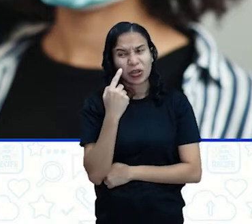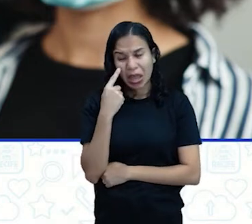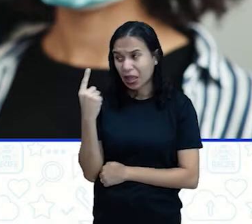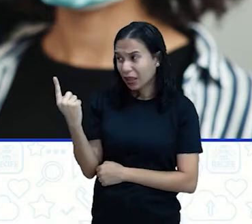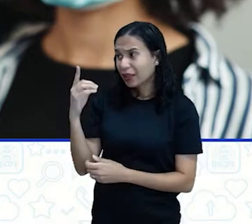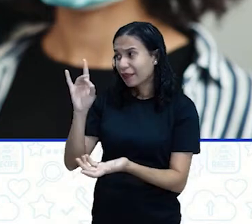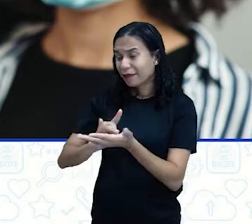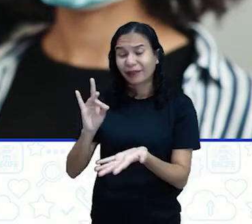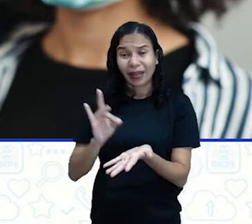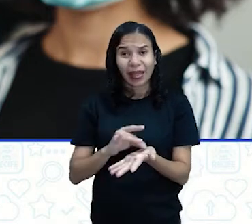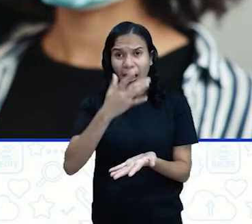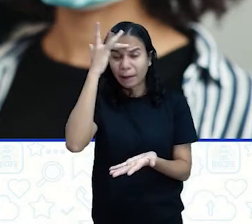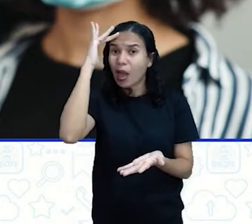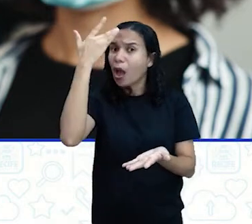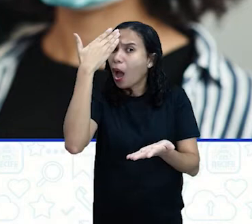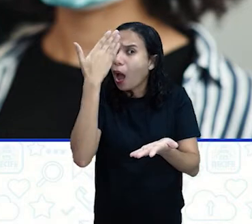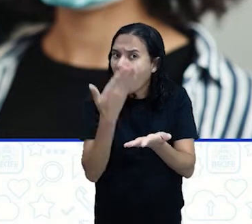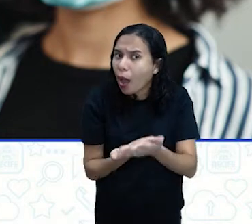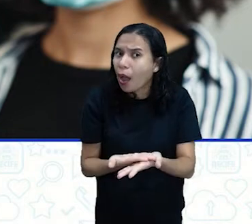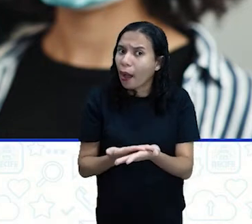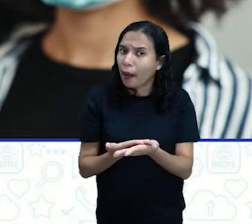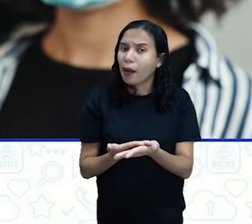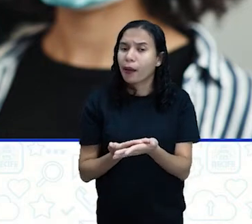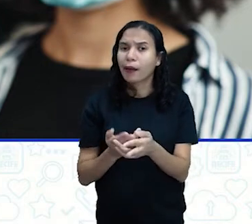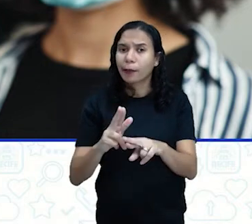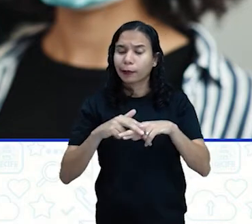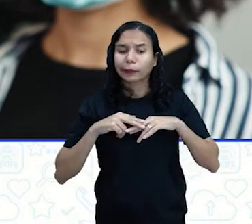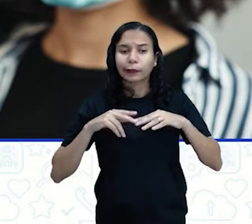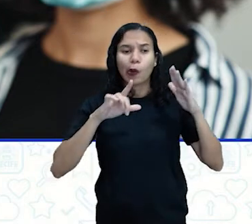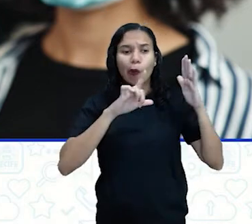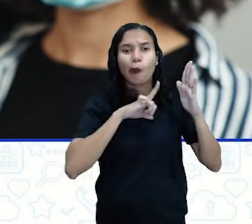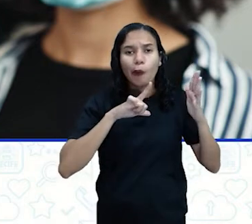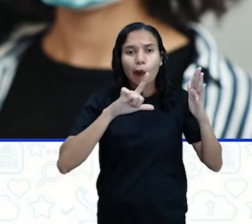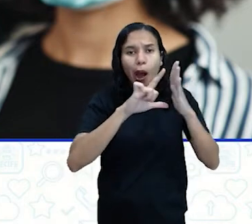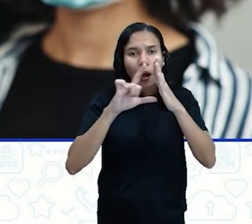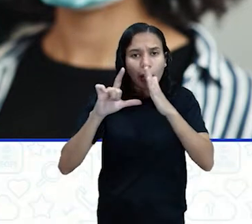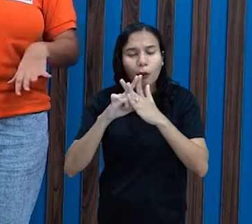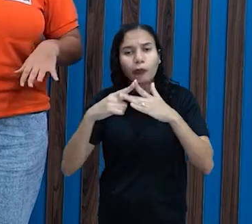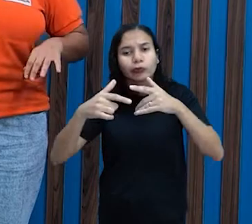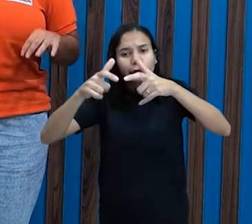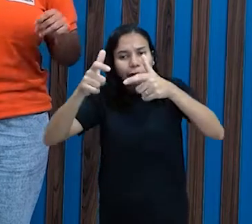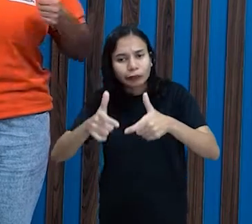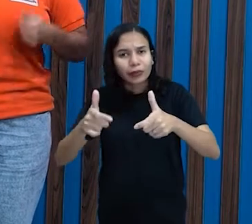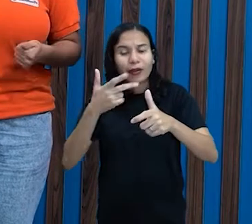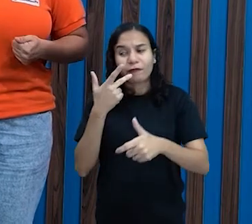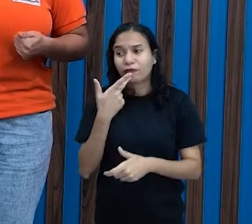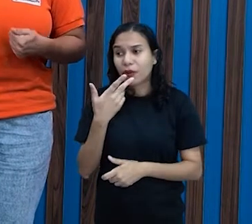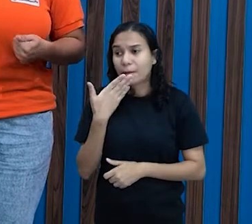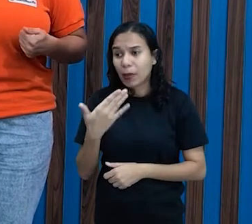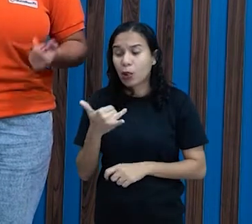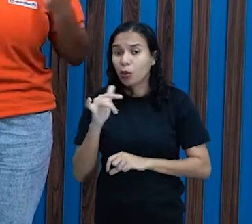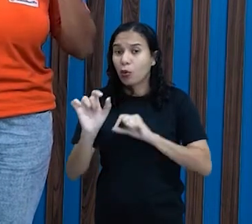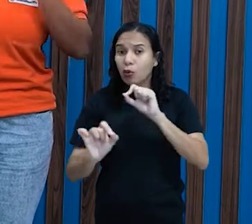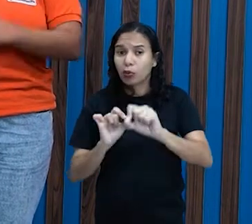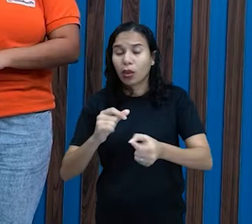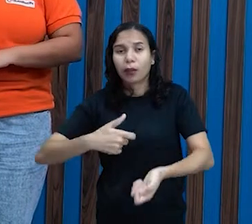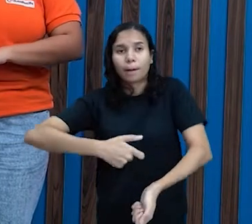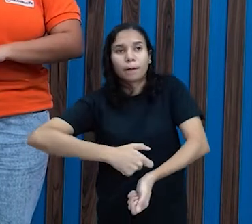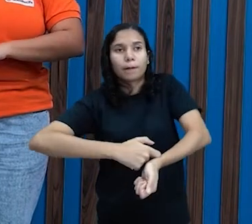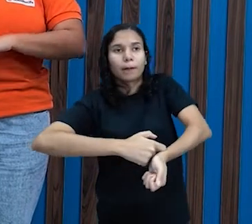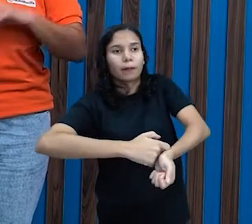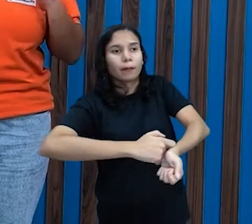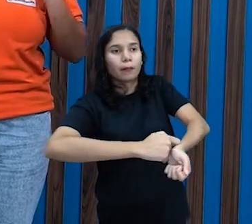fato, ela pegou. Porque muitos lugares começaram, inclusive, a medir a temperatura pelo